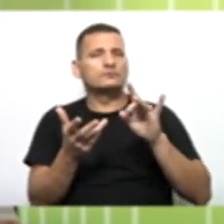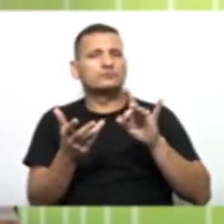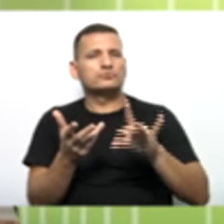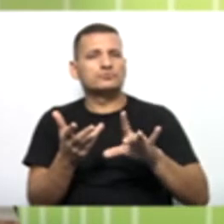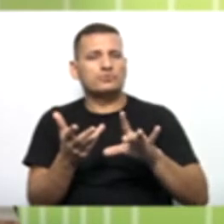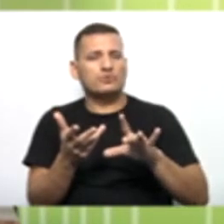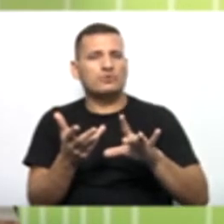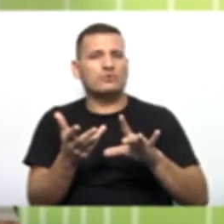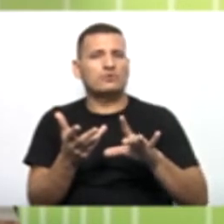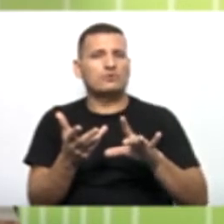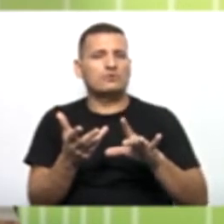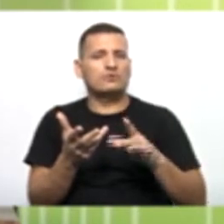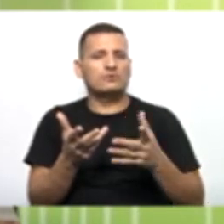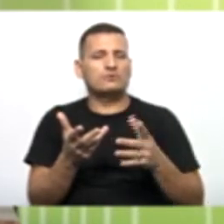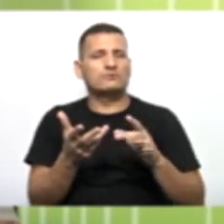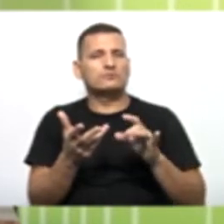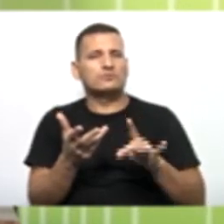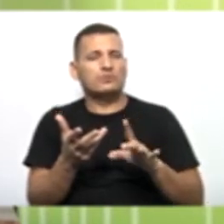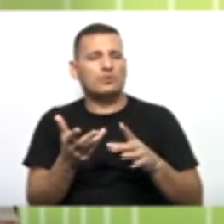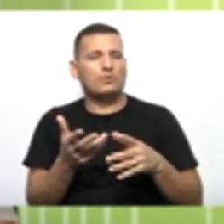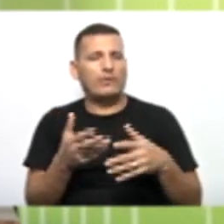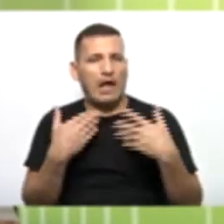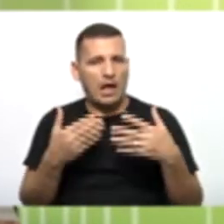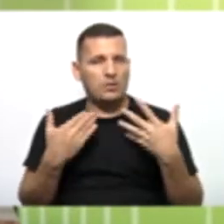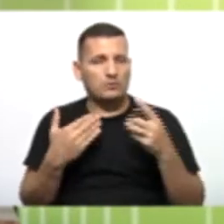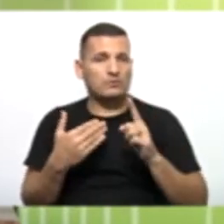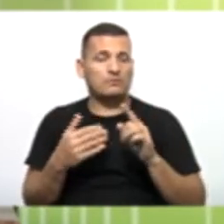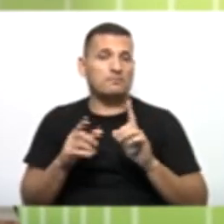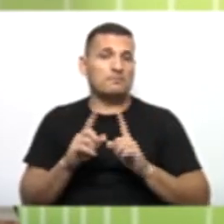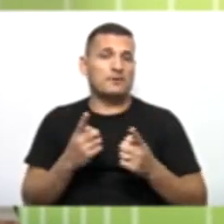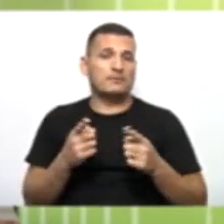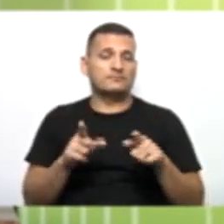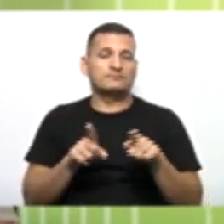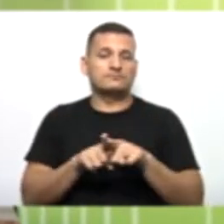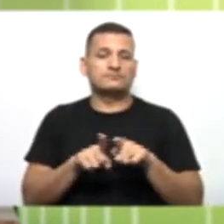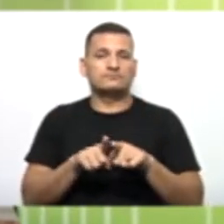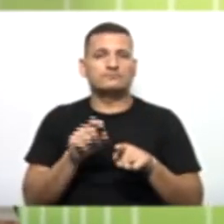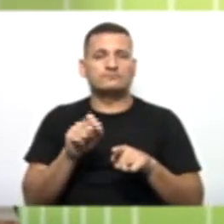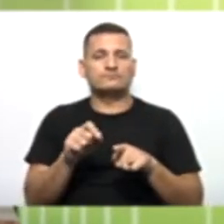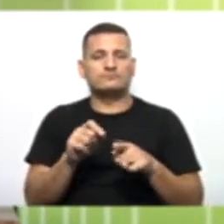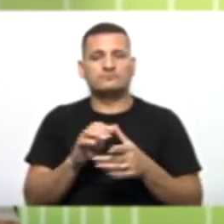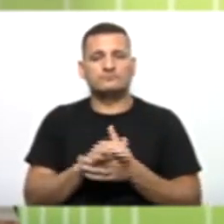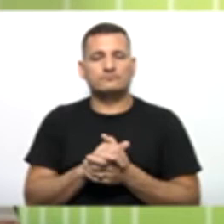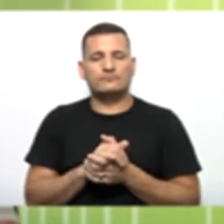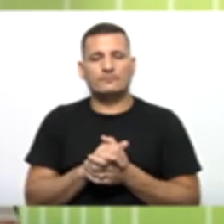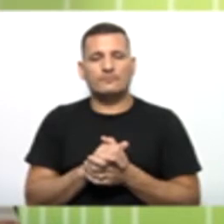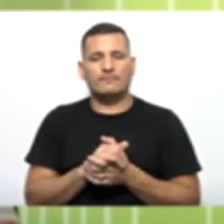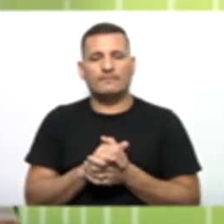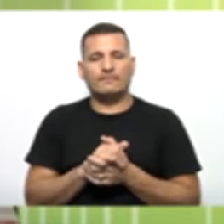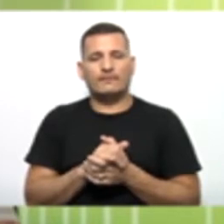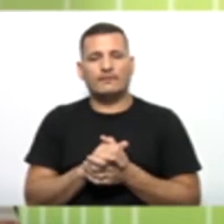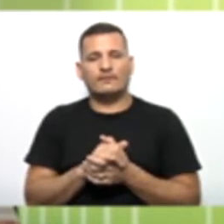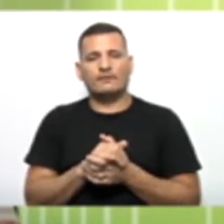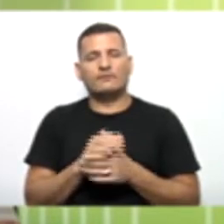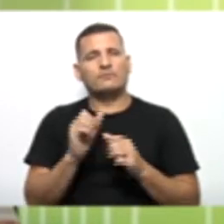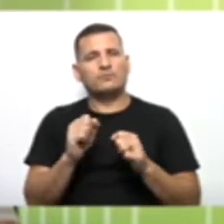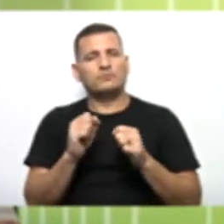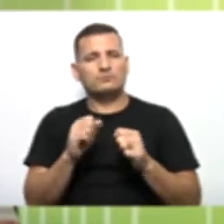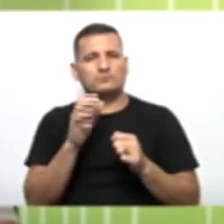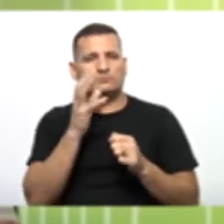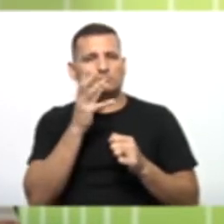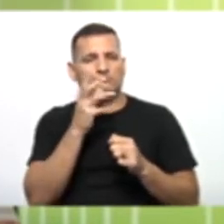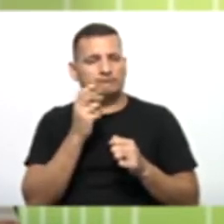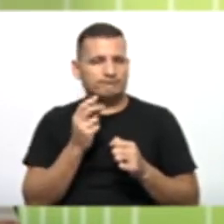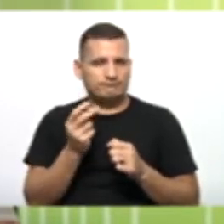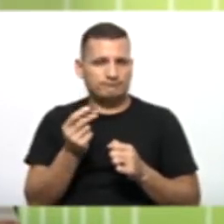que a neve em um local, mas sim de um aumento contínuo e que pode demorar bastante tempo,